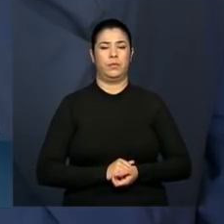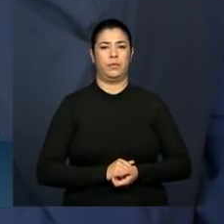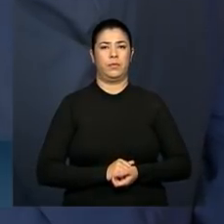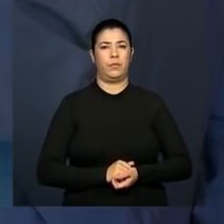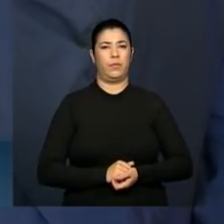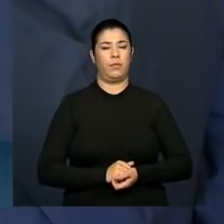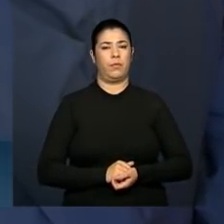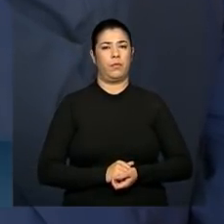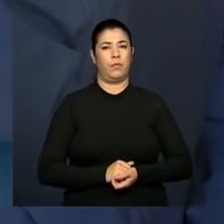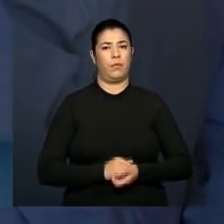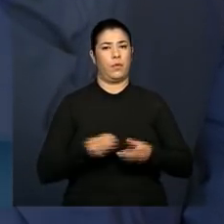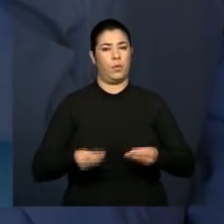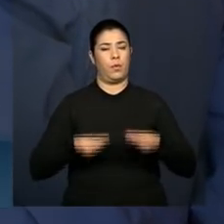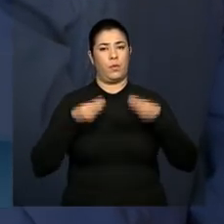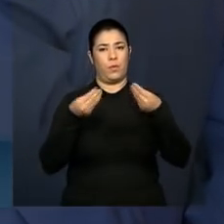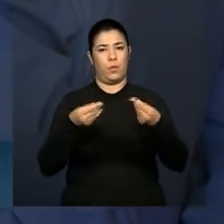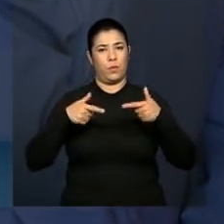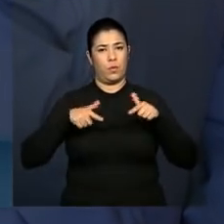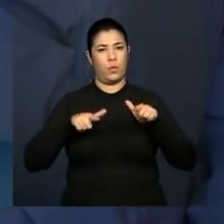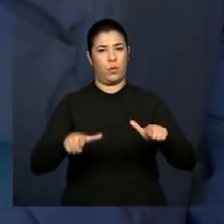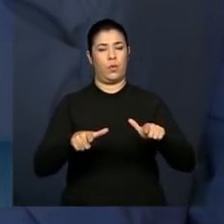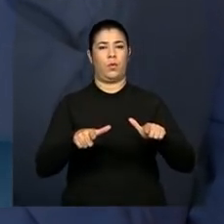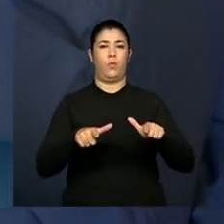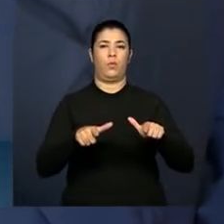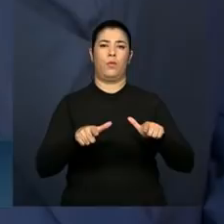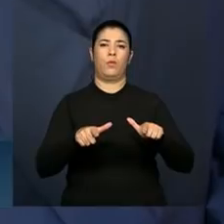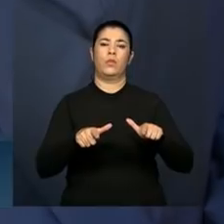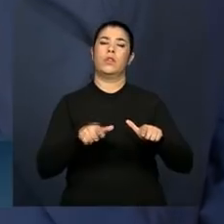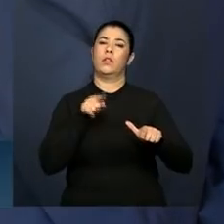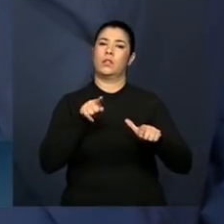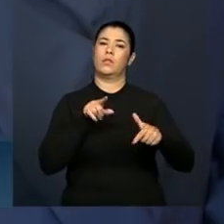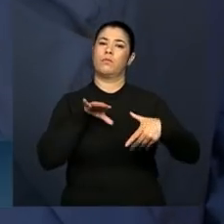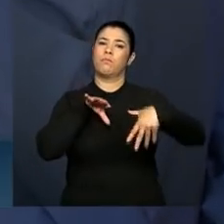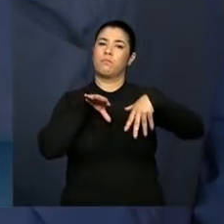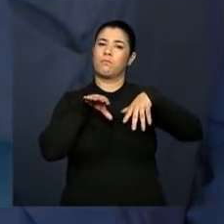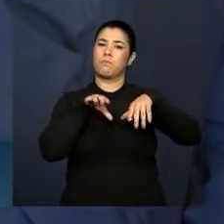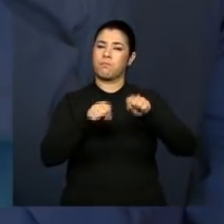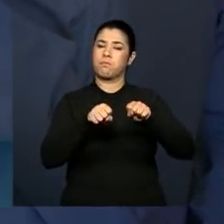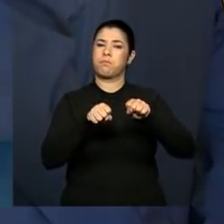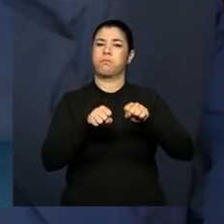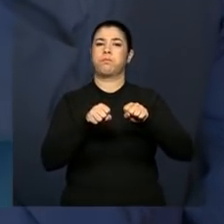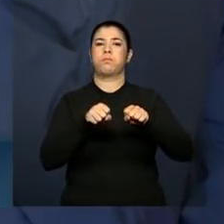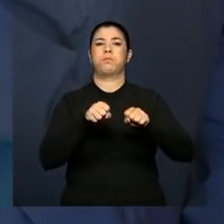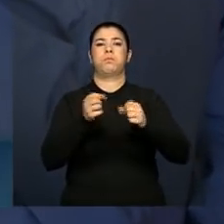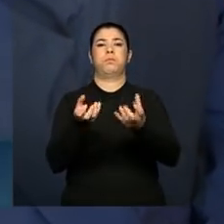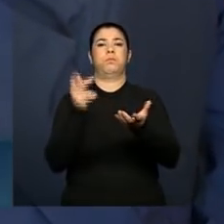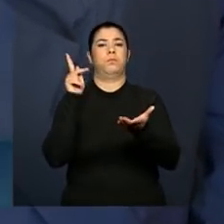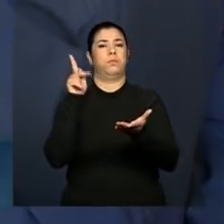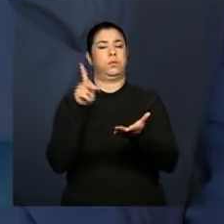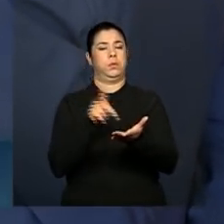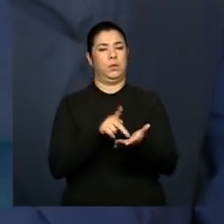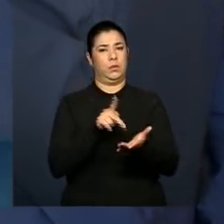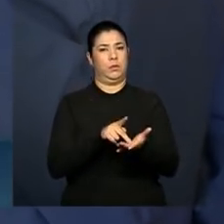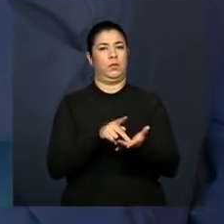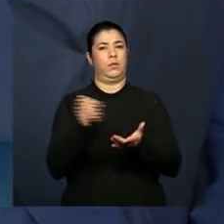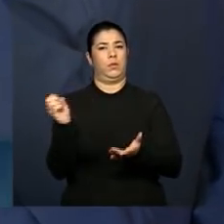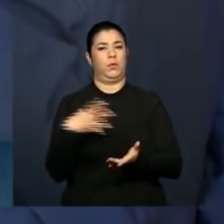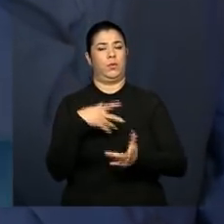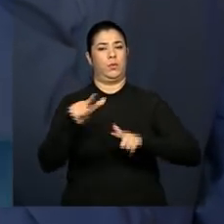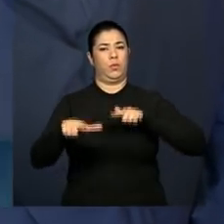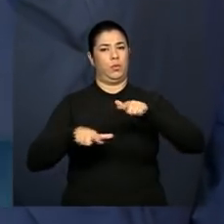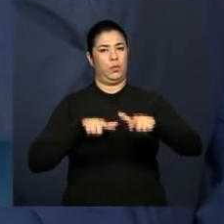Essa entrega das credenciais é uma cerimônia que formaliza o trabalho, as funções dos novos